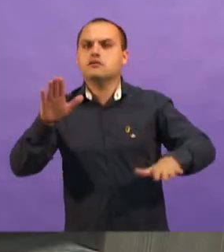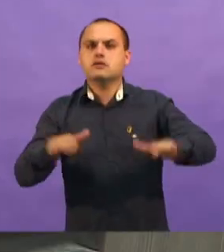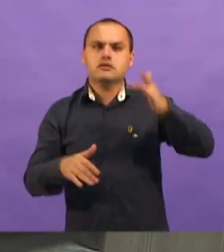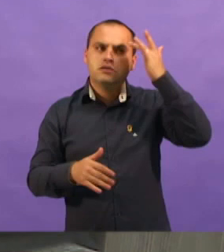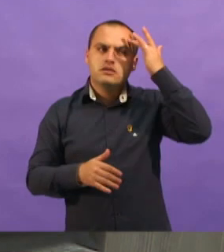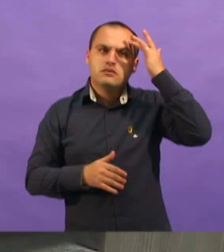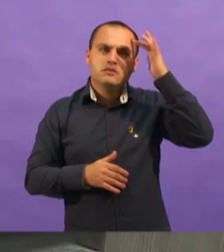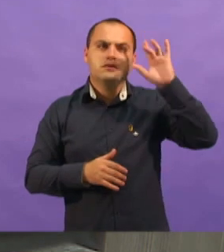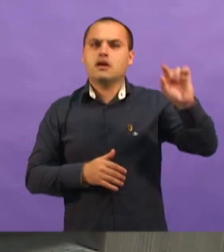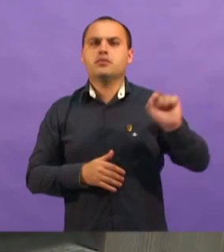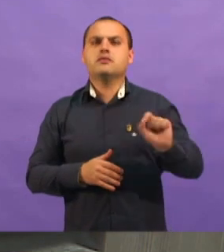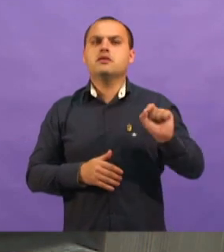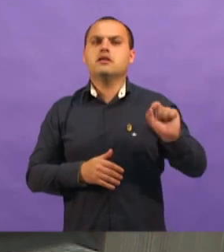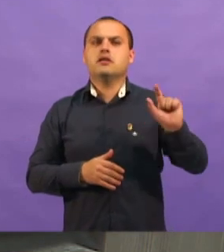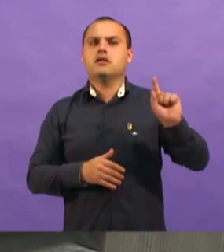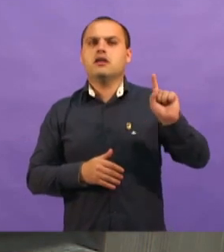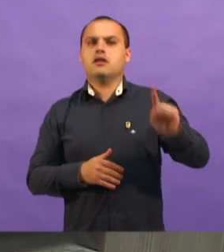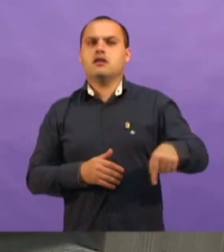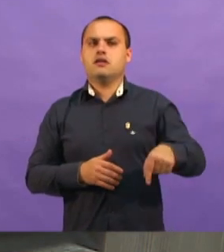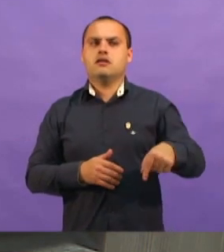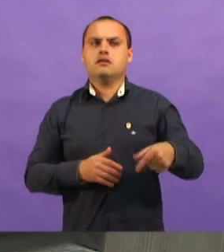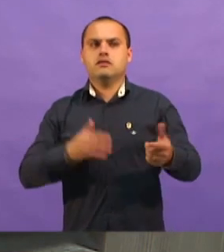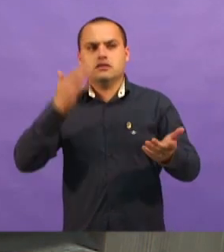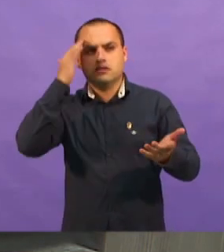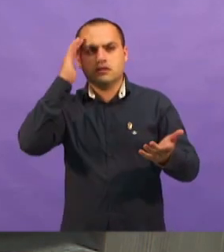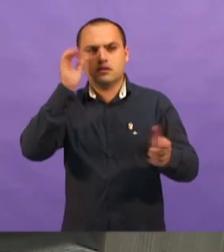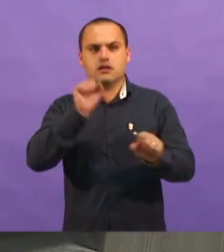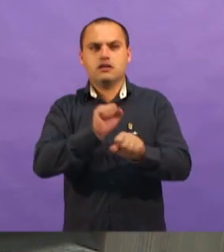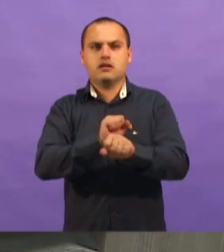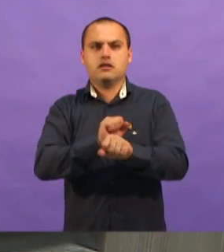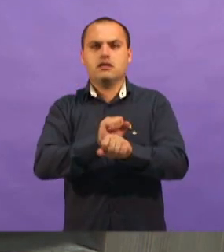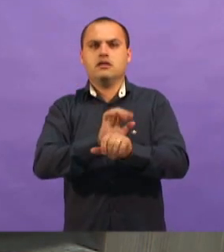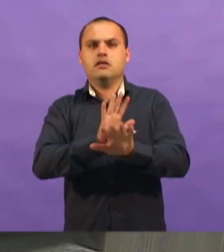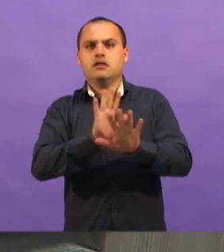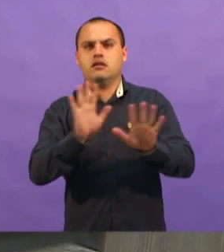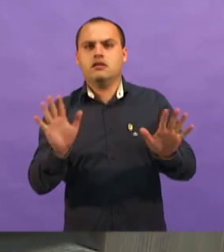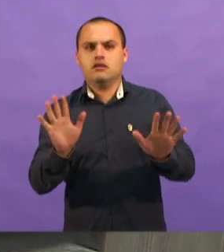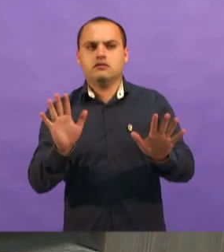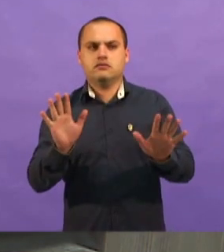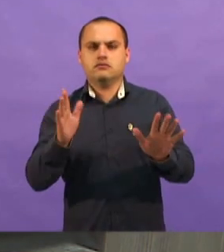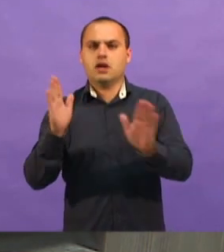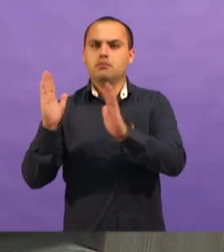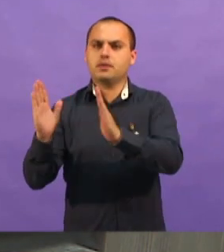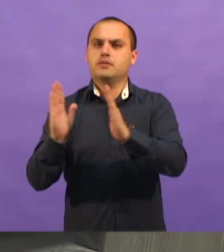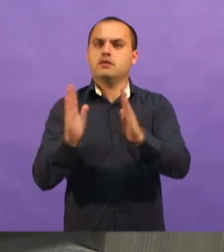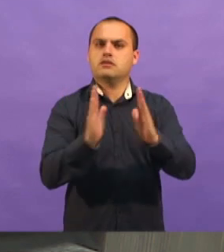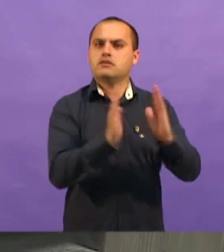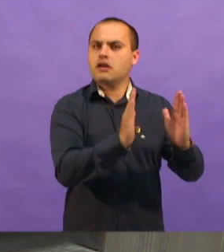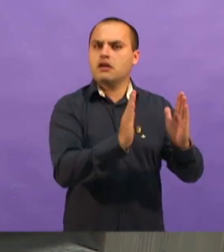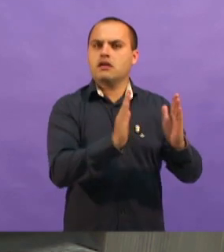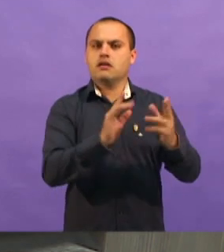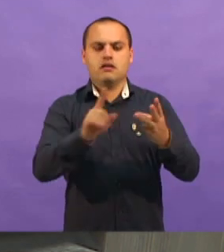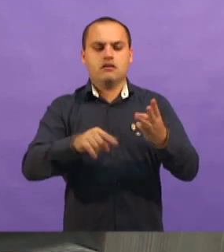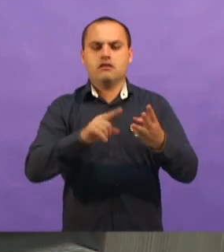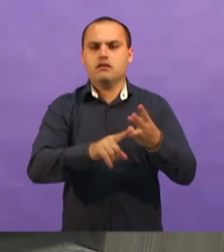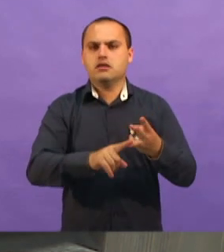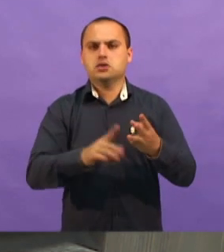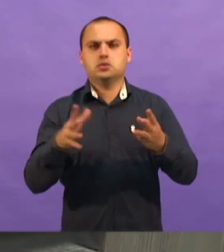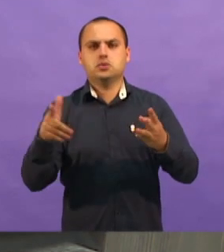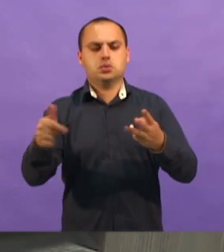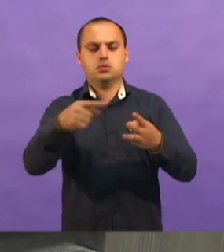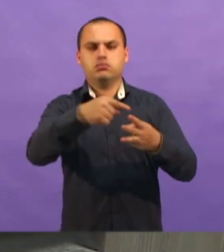que compreende dentro uma biblioteca de apoio, uma hemeroteca, uma